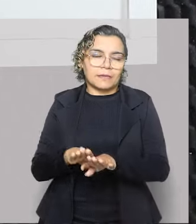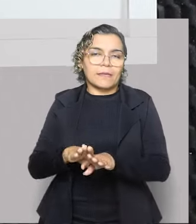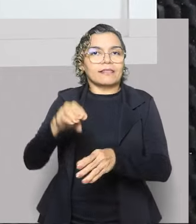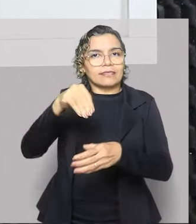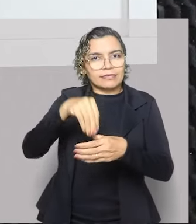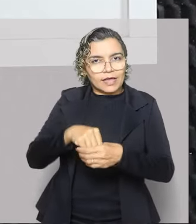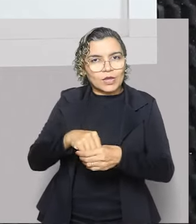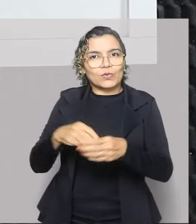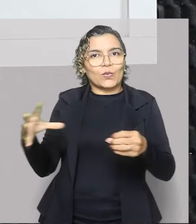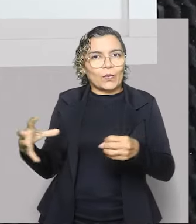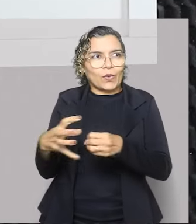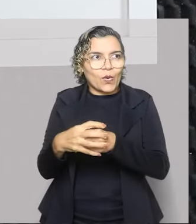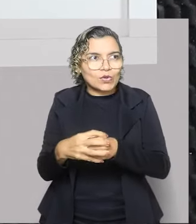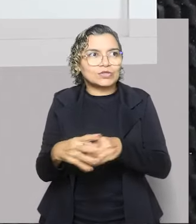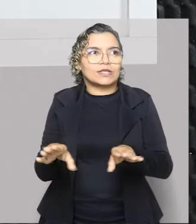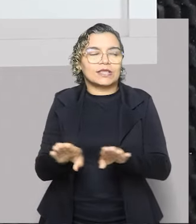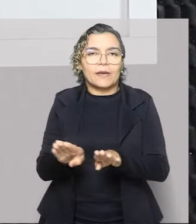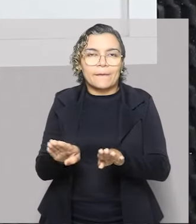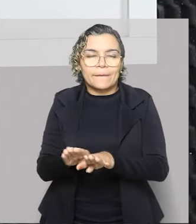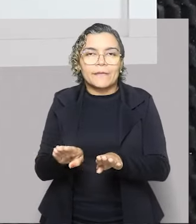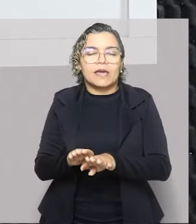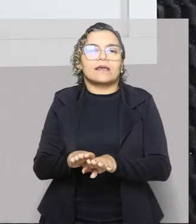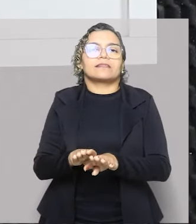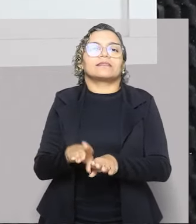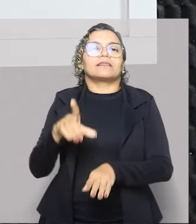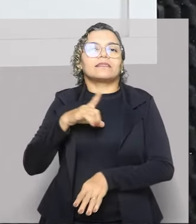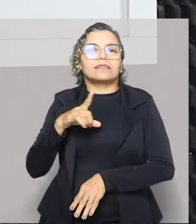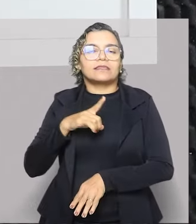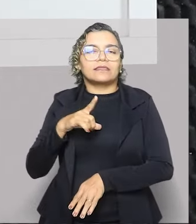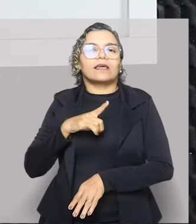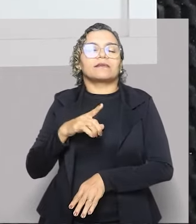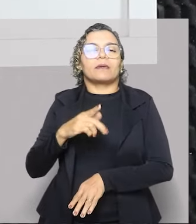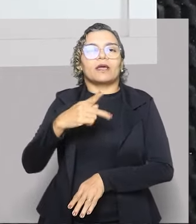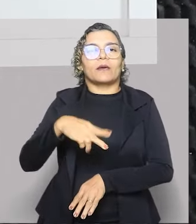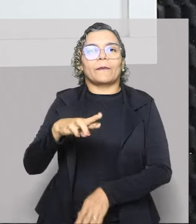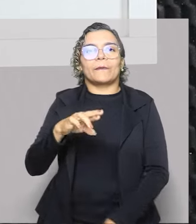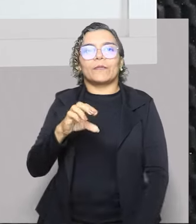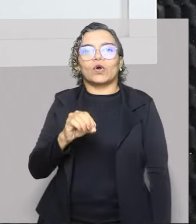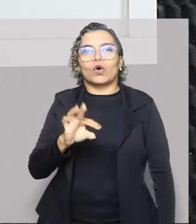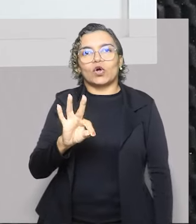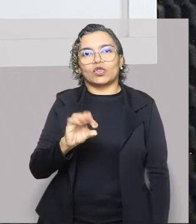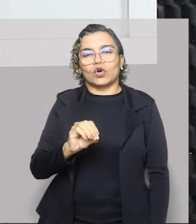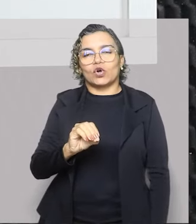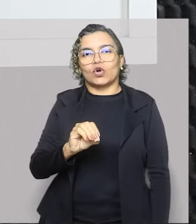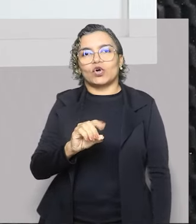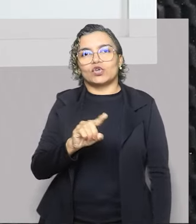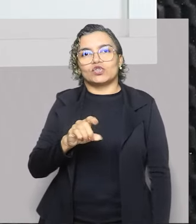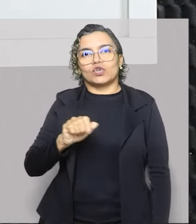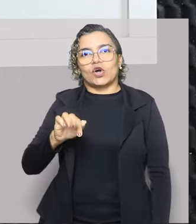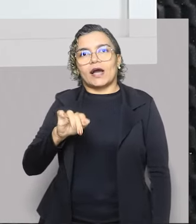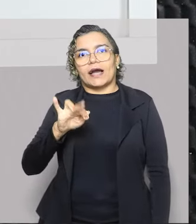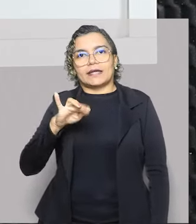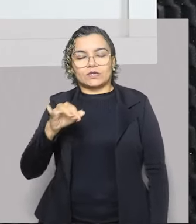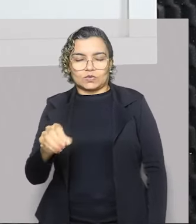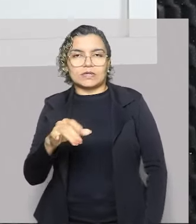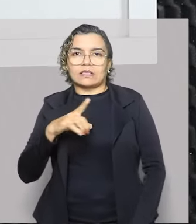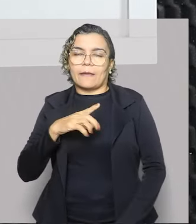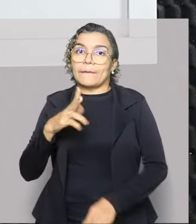Protista a gente também vai encontrar nesse reinos protozoários que podem causar ali algumas doenças Tá